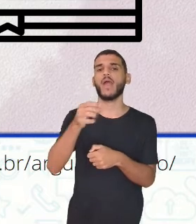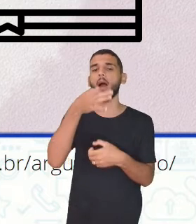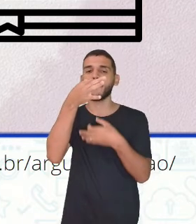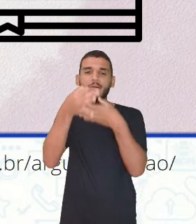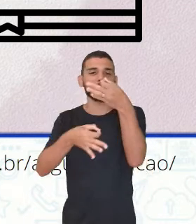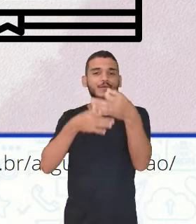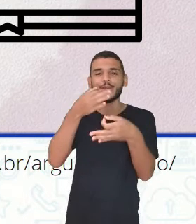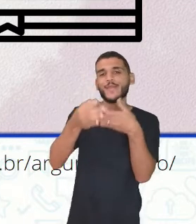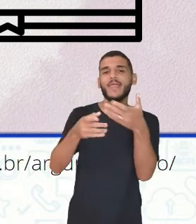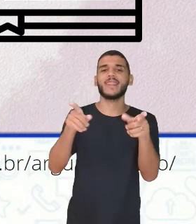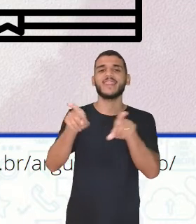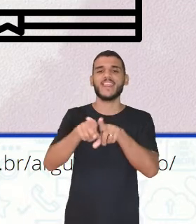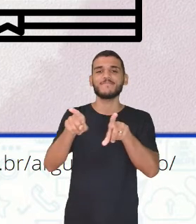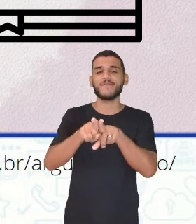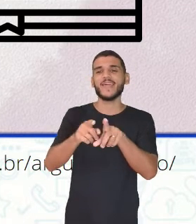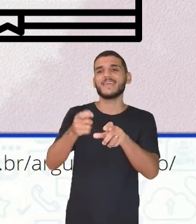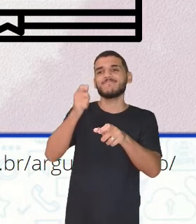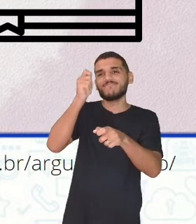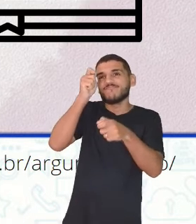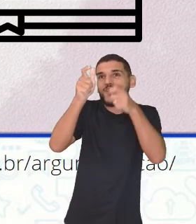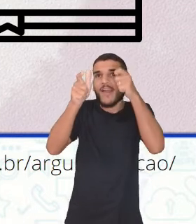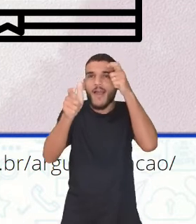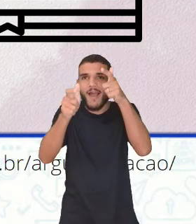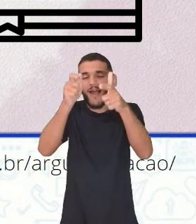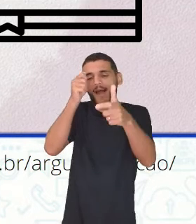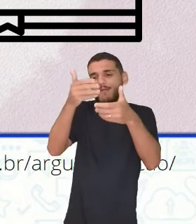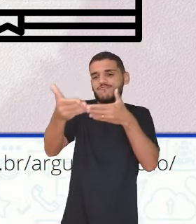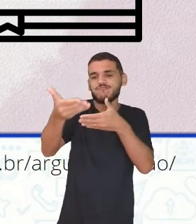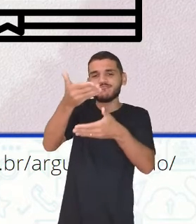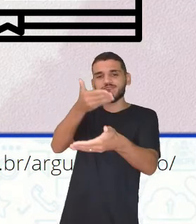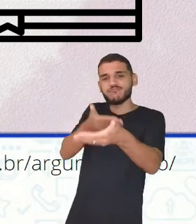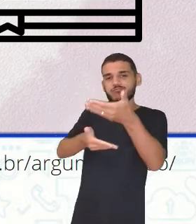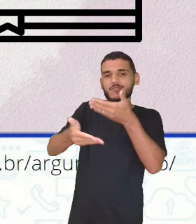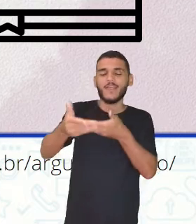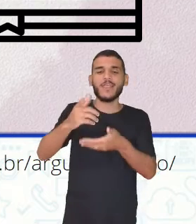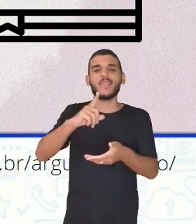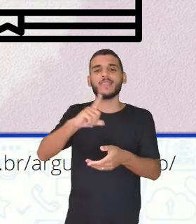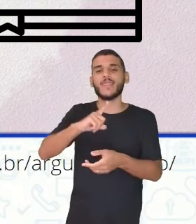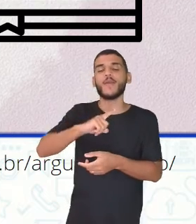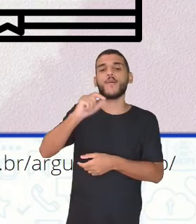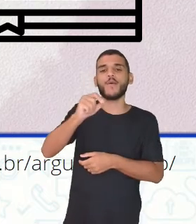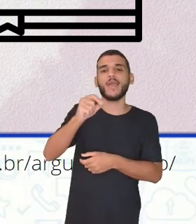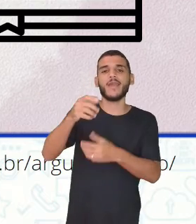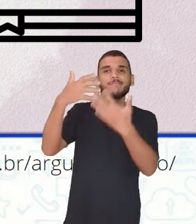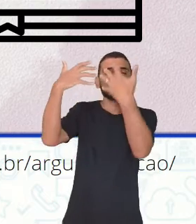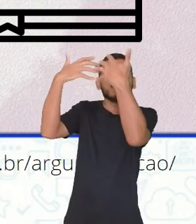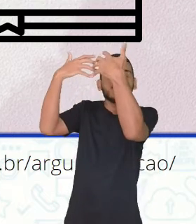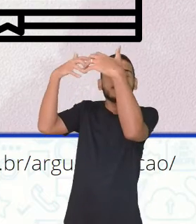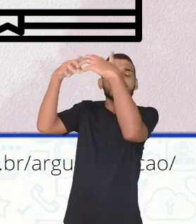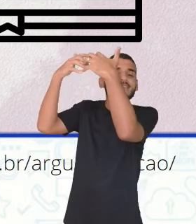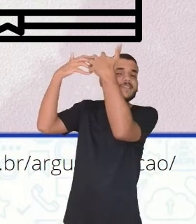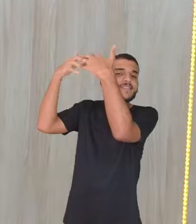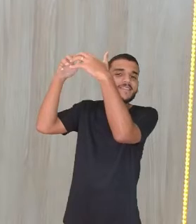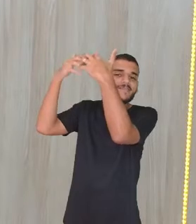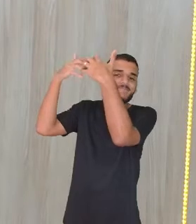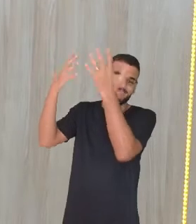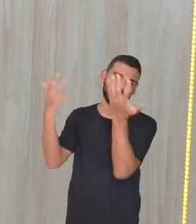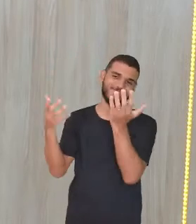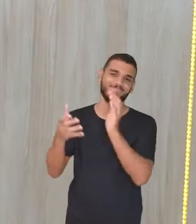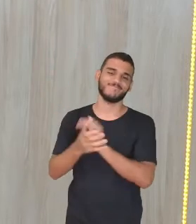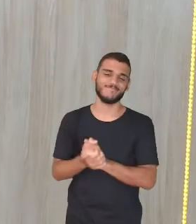ideias a partir, de um raciocínio lógico que leva a uma conclusão. Então, prestem atenção. Quando eu